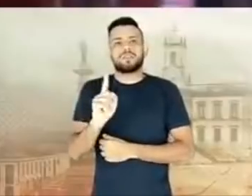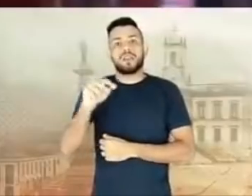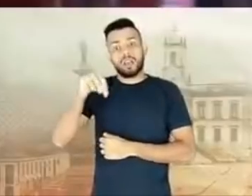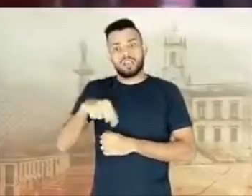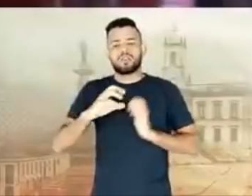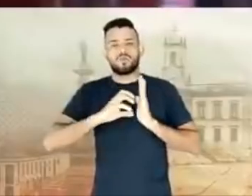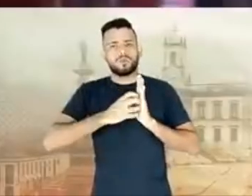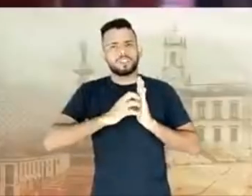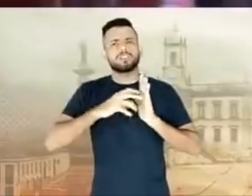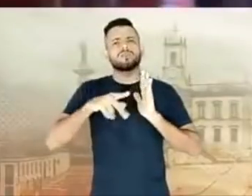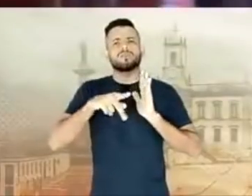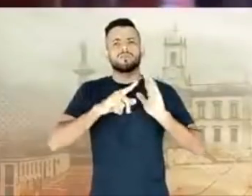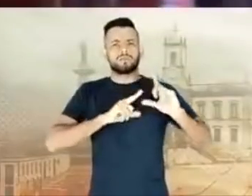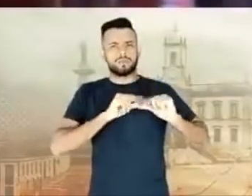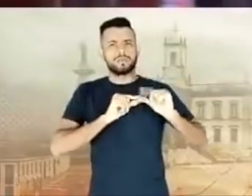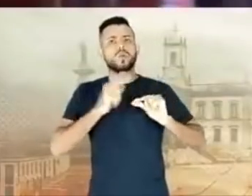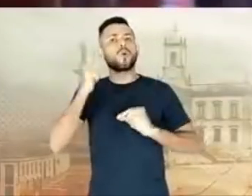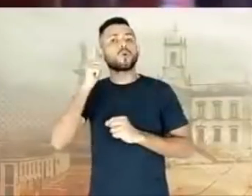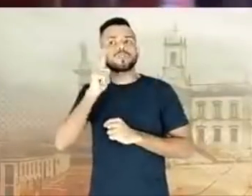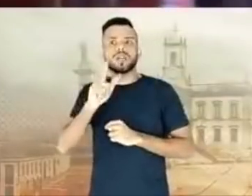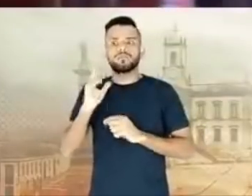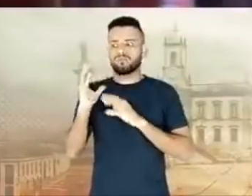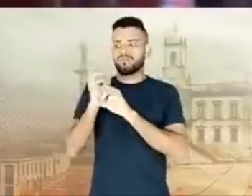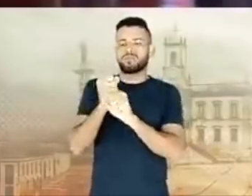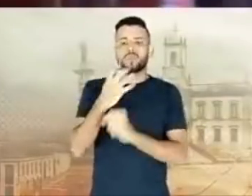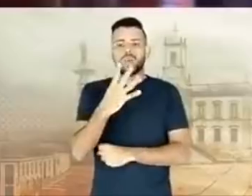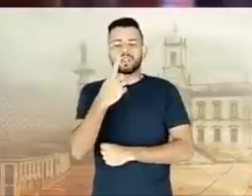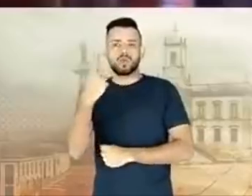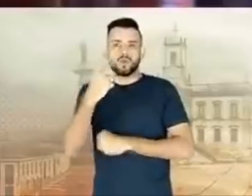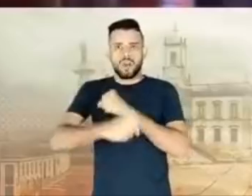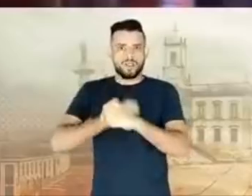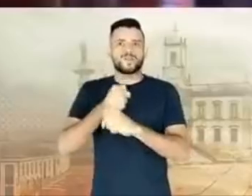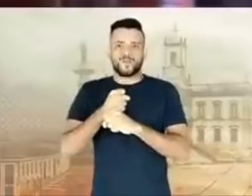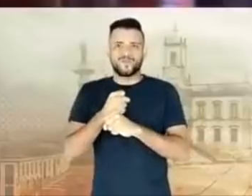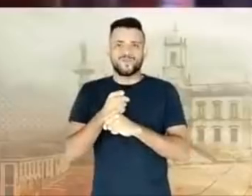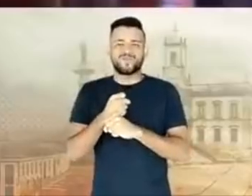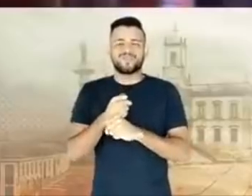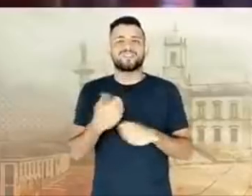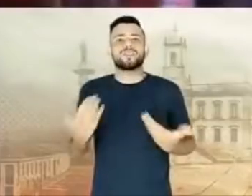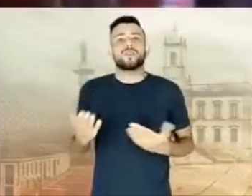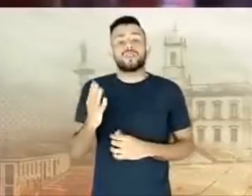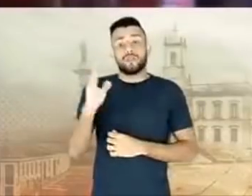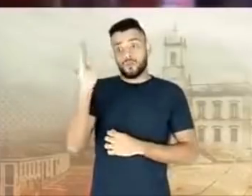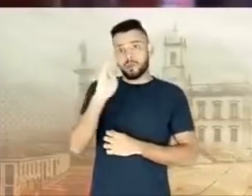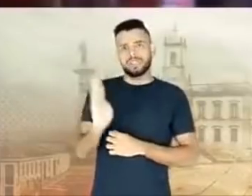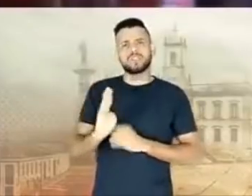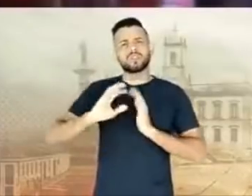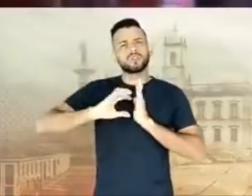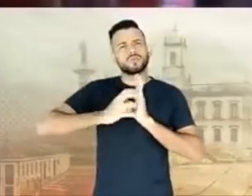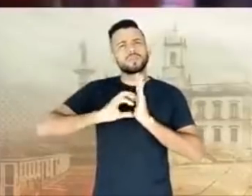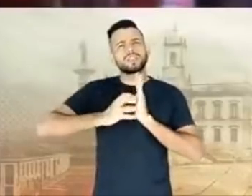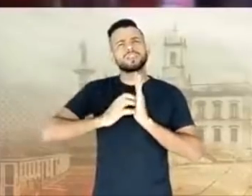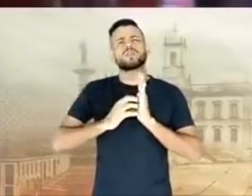consegue completar 41 anos de idade. No Brasil, os partidos trocam tanto de nome,